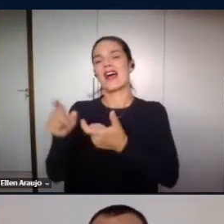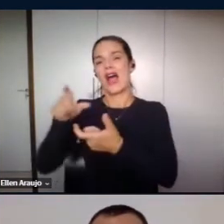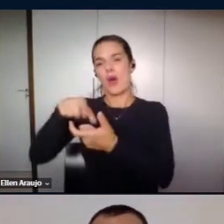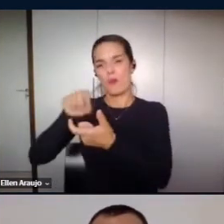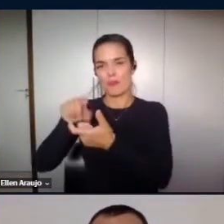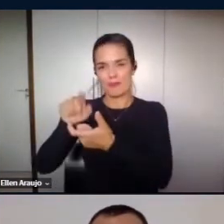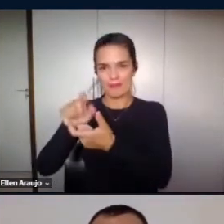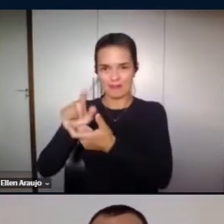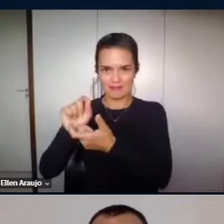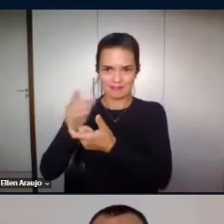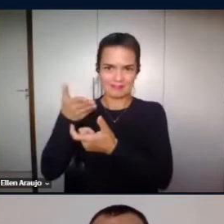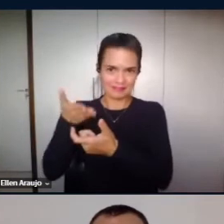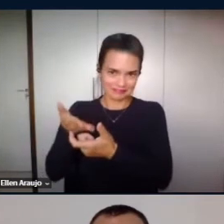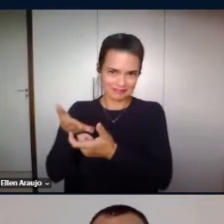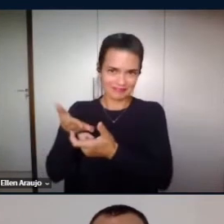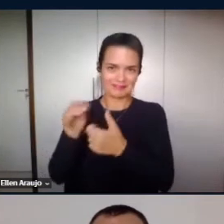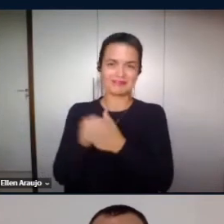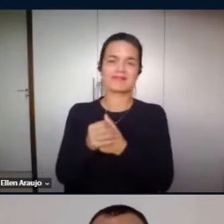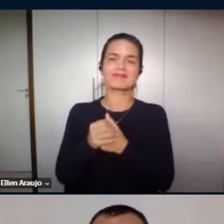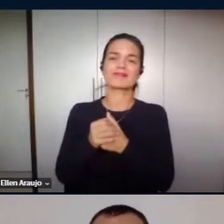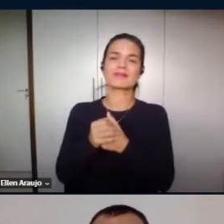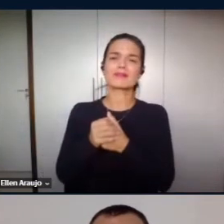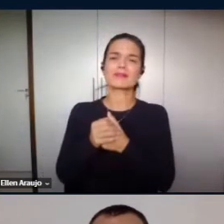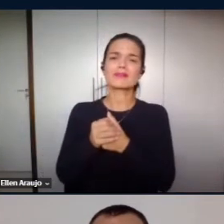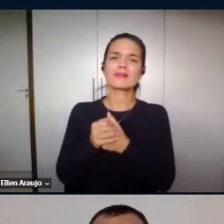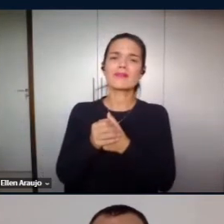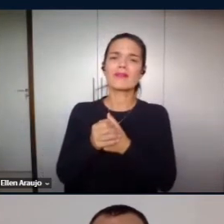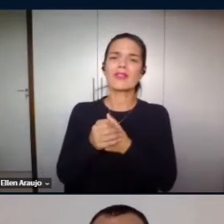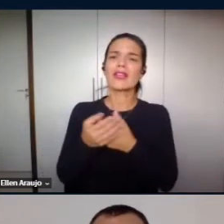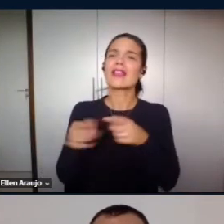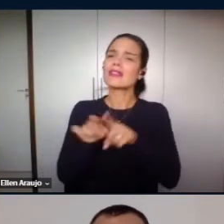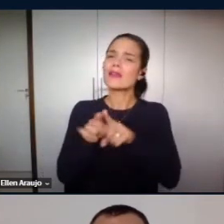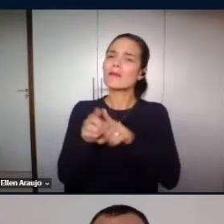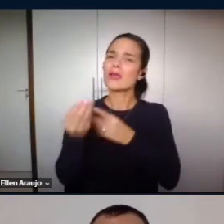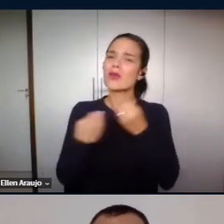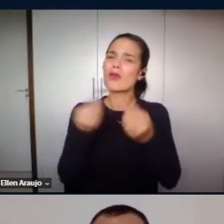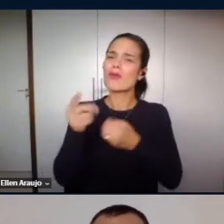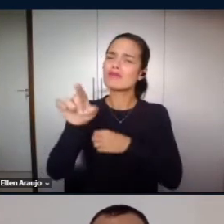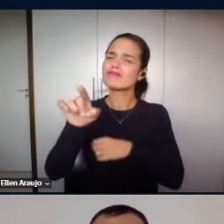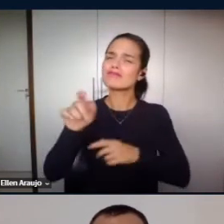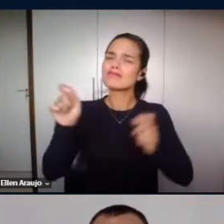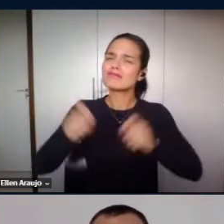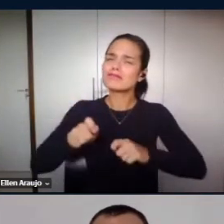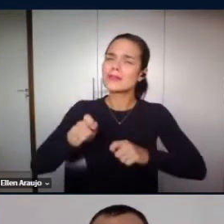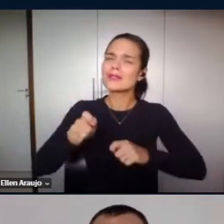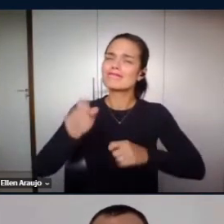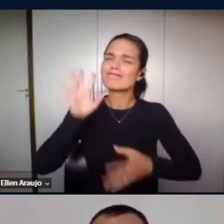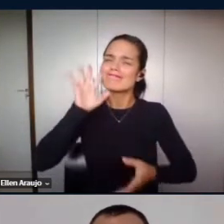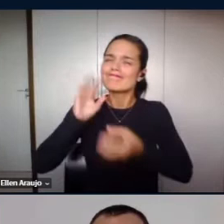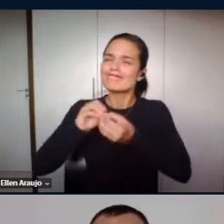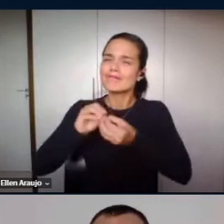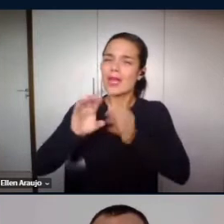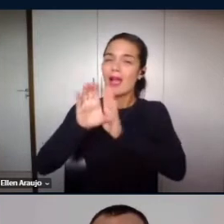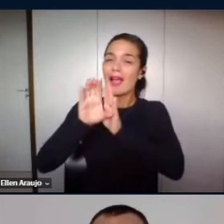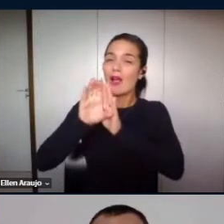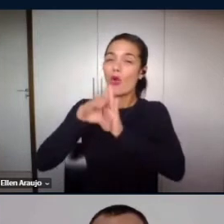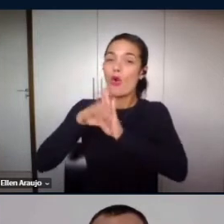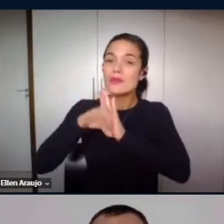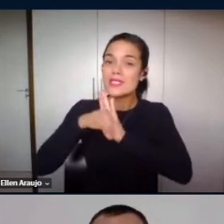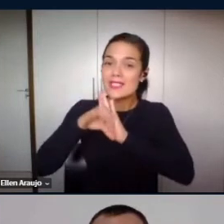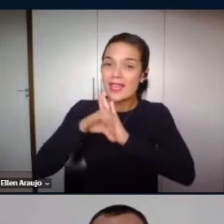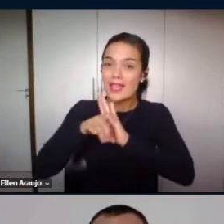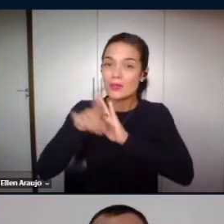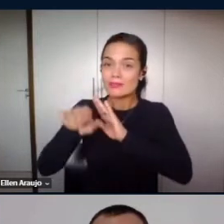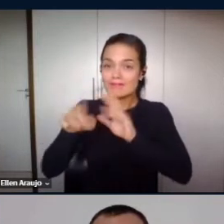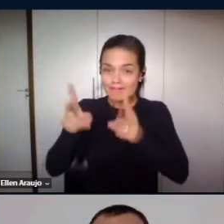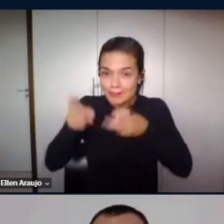língua disponibiliza, né? A maneira como tu vês os conceitos, como tu interpretaste os